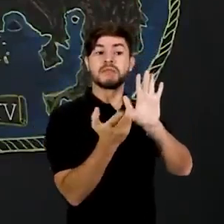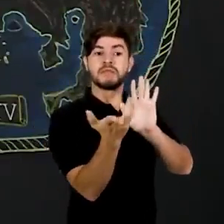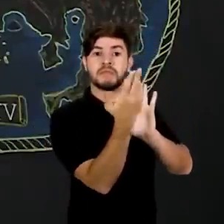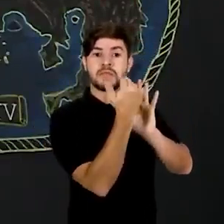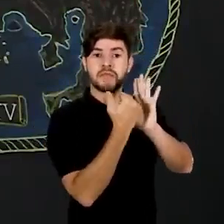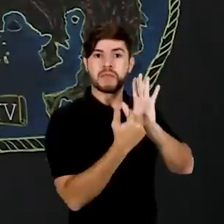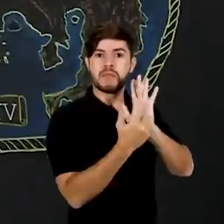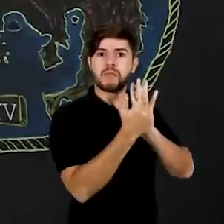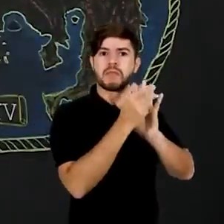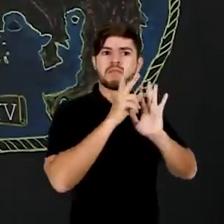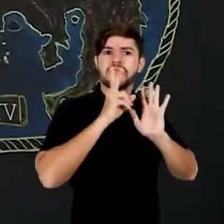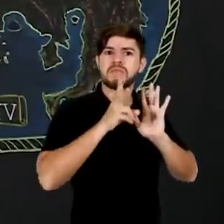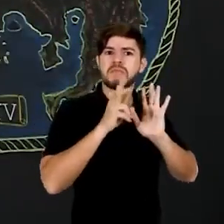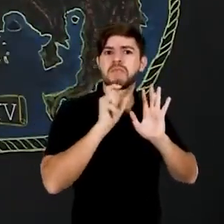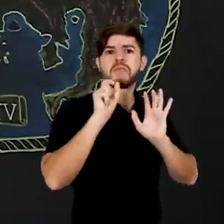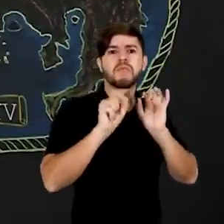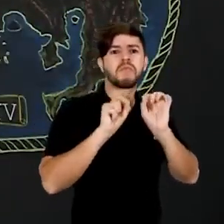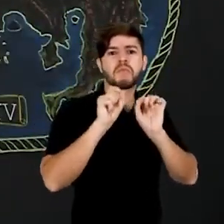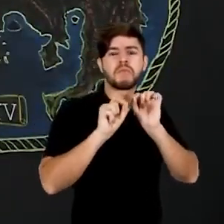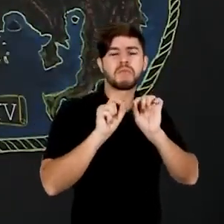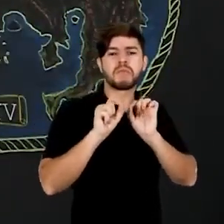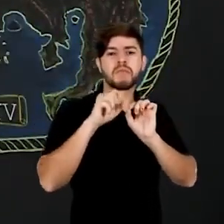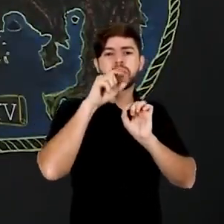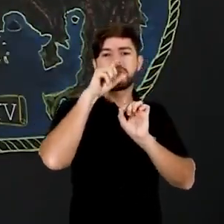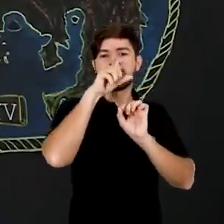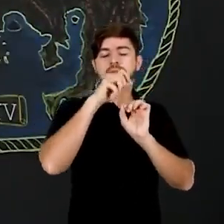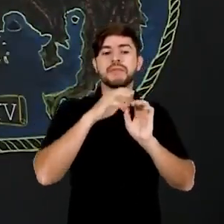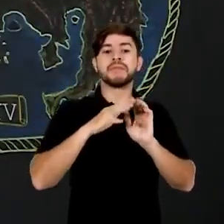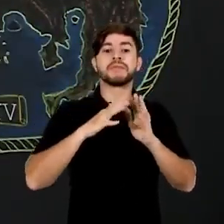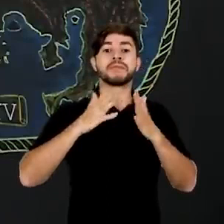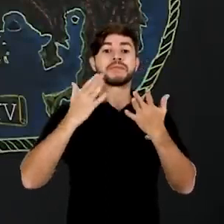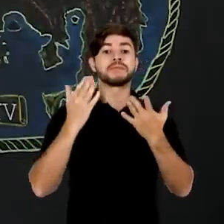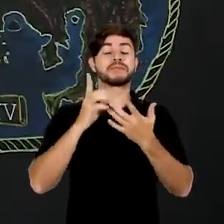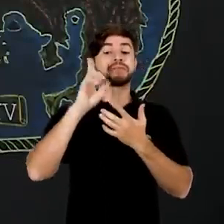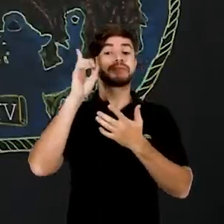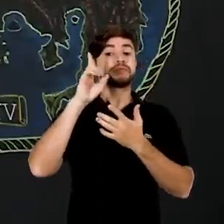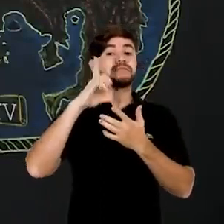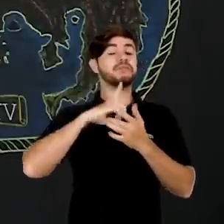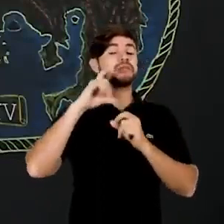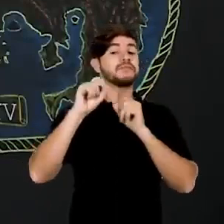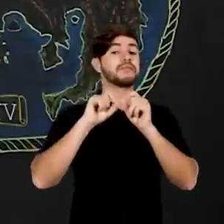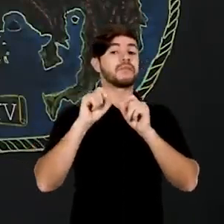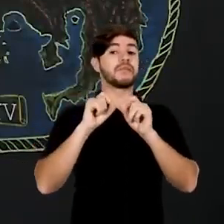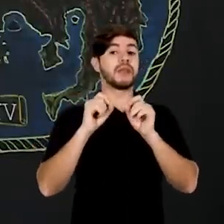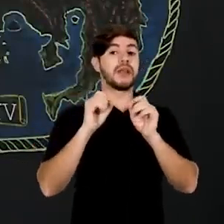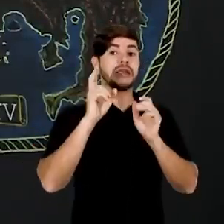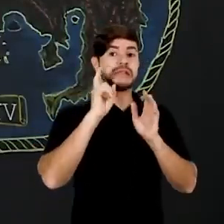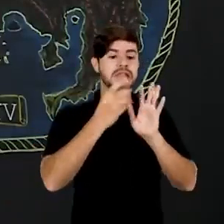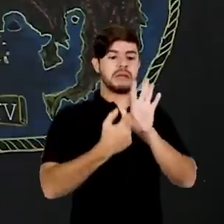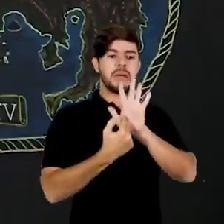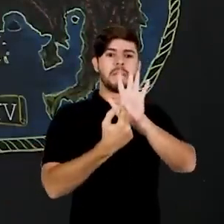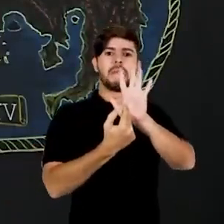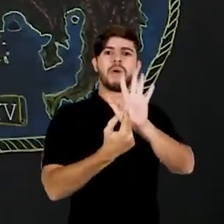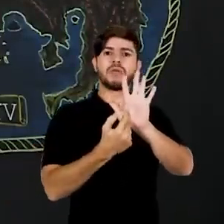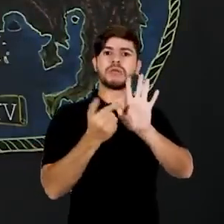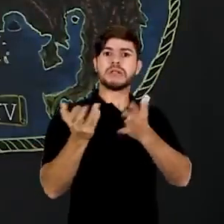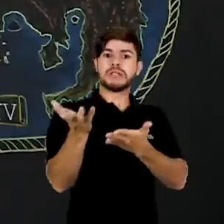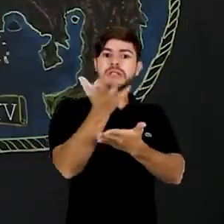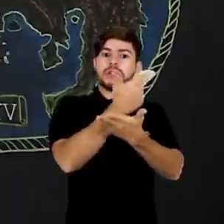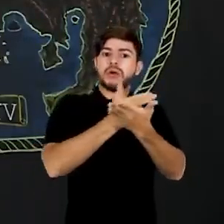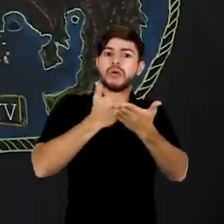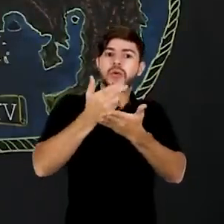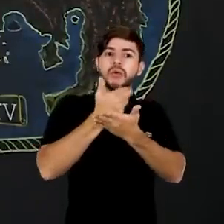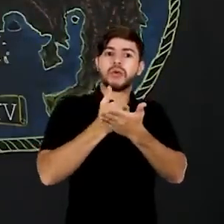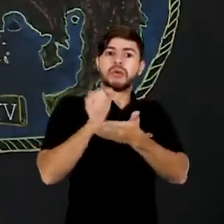cartográfica mais comum, que lá em geografia a gente chama de Mercator, ela sempre representa a Europa no centro do mundo, né,